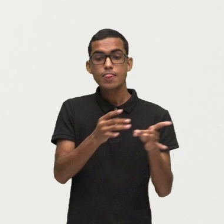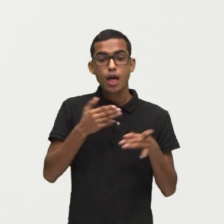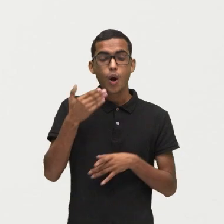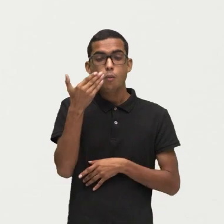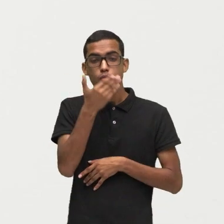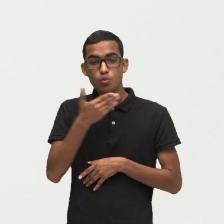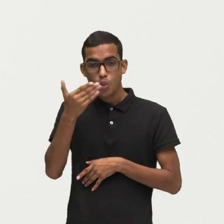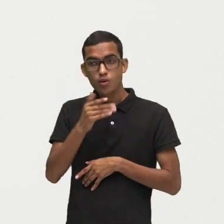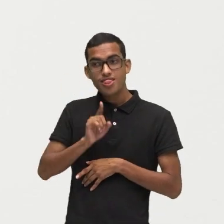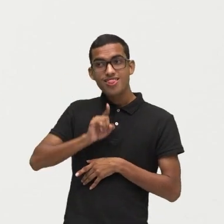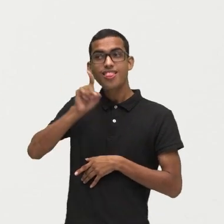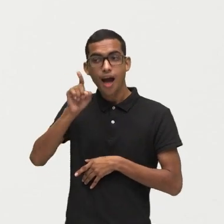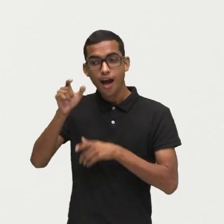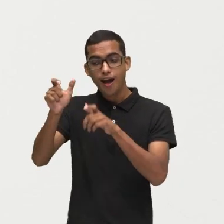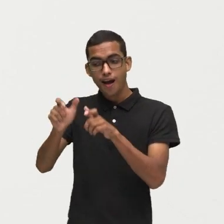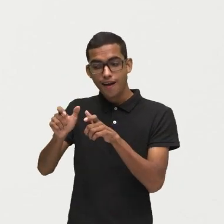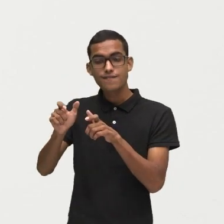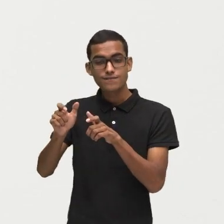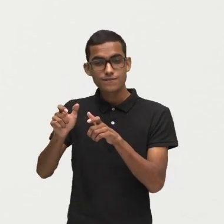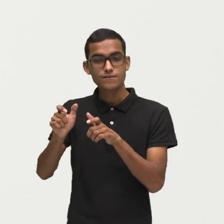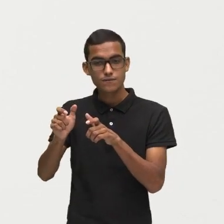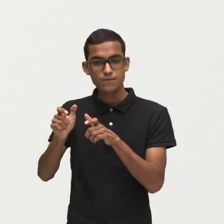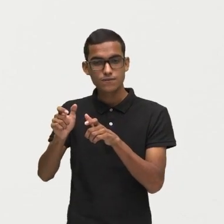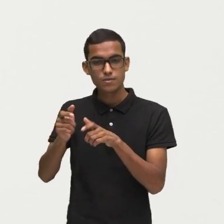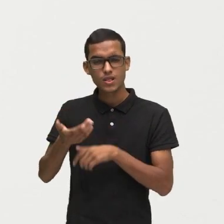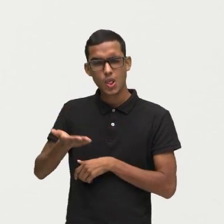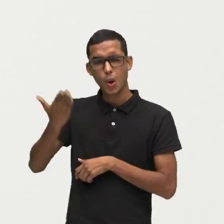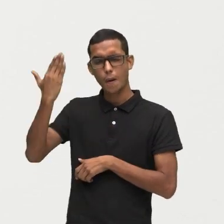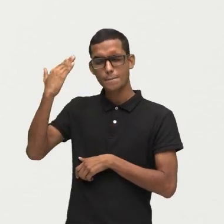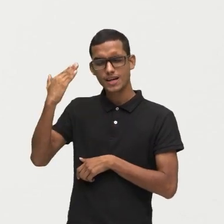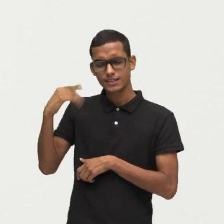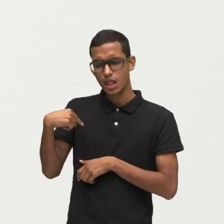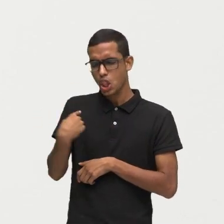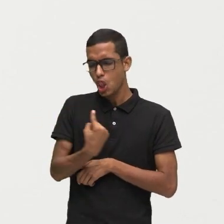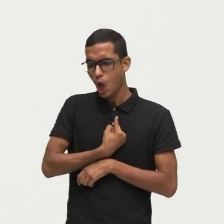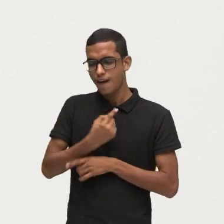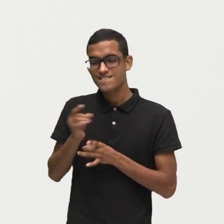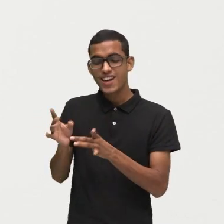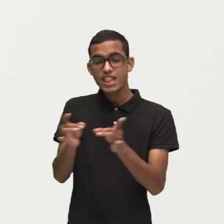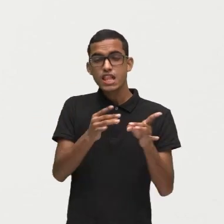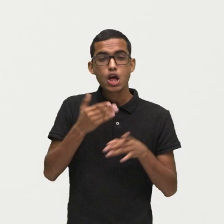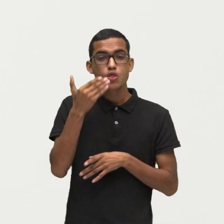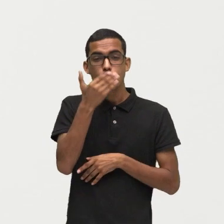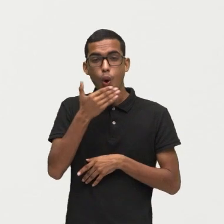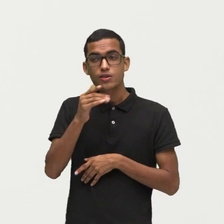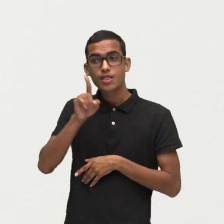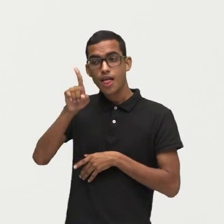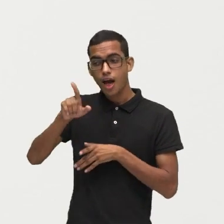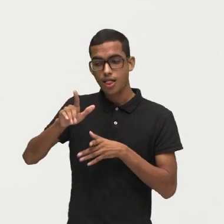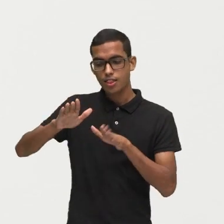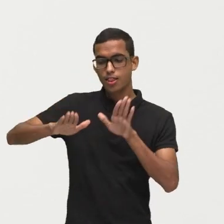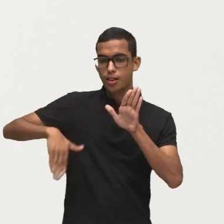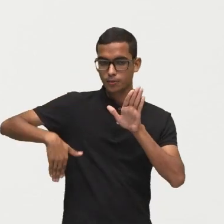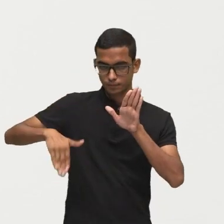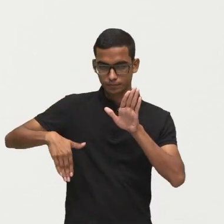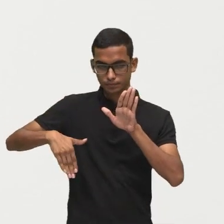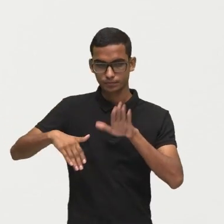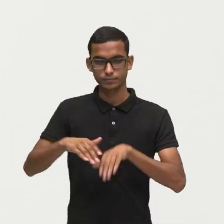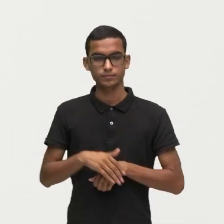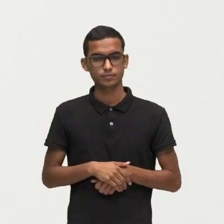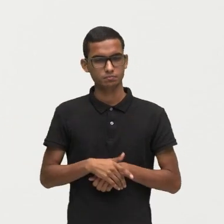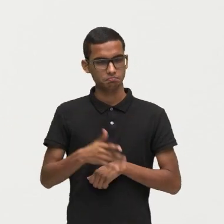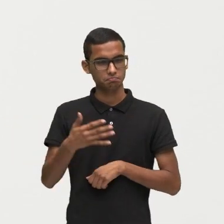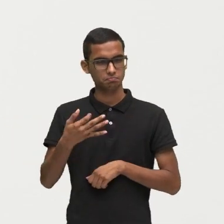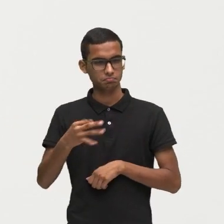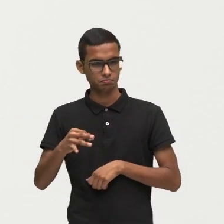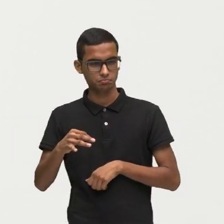playa. Né? Então, vendíamos doces na praia. Será que é essa a alternativa? Olha só que